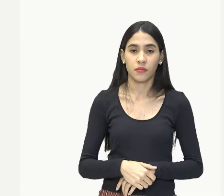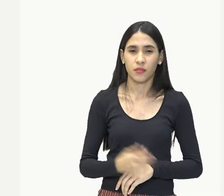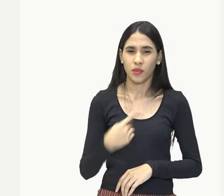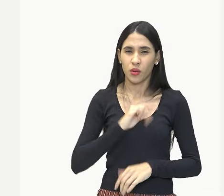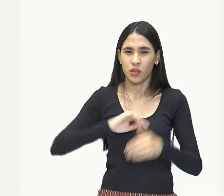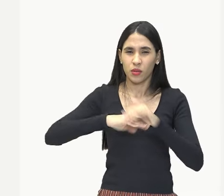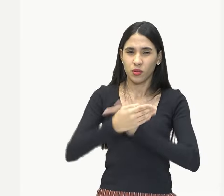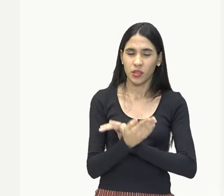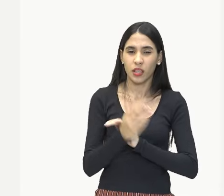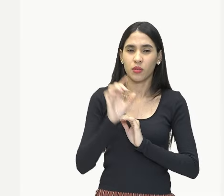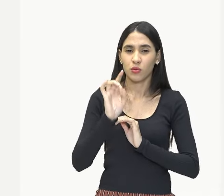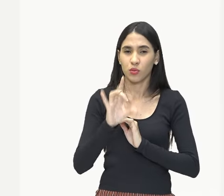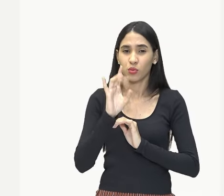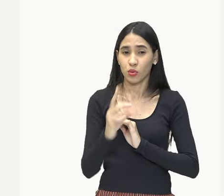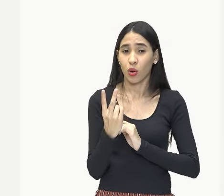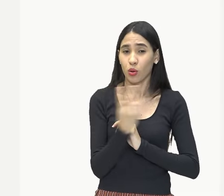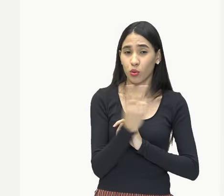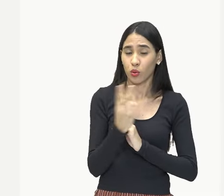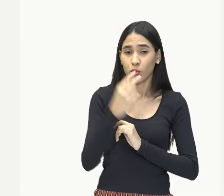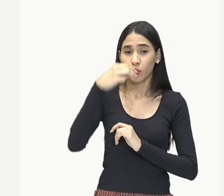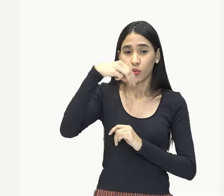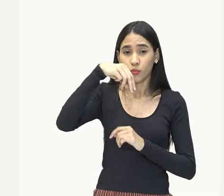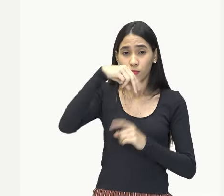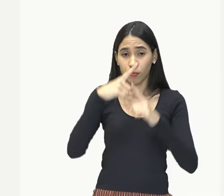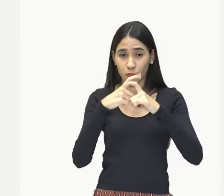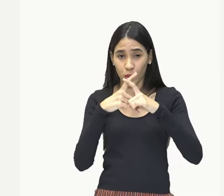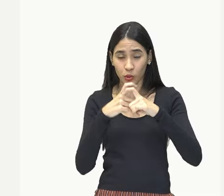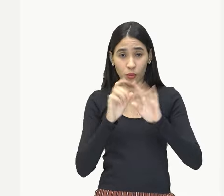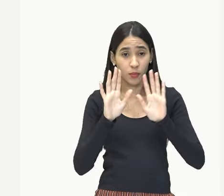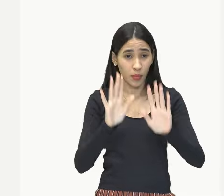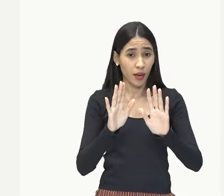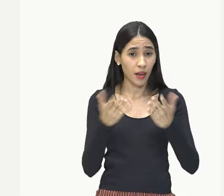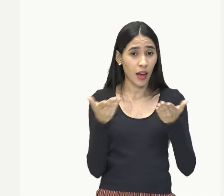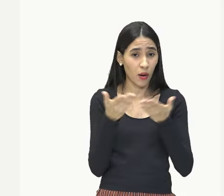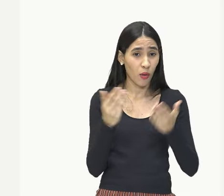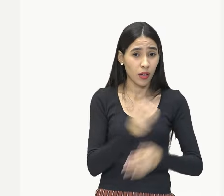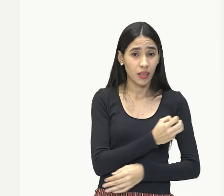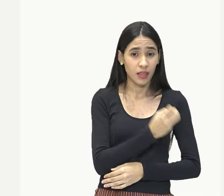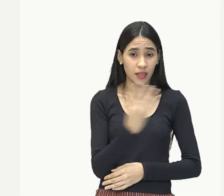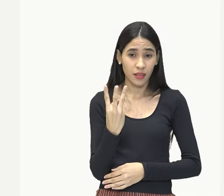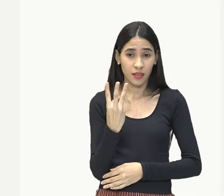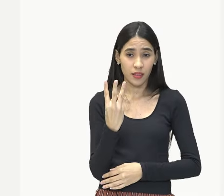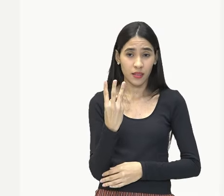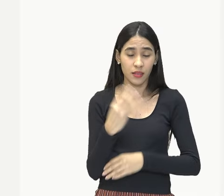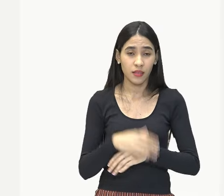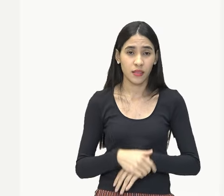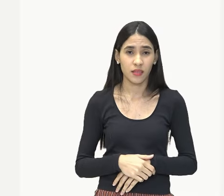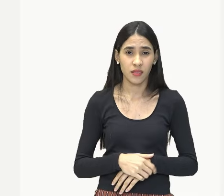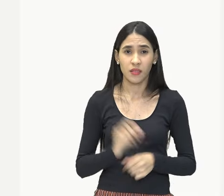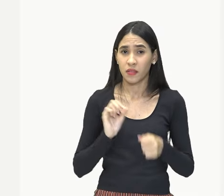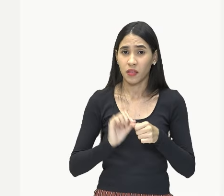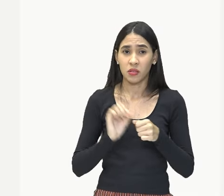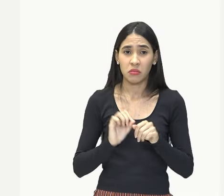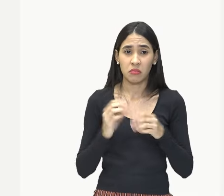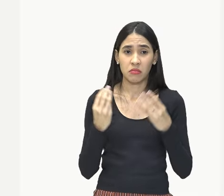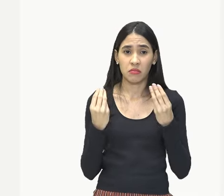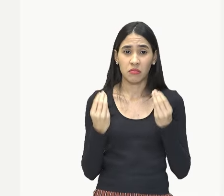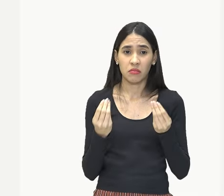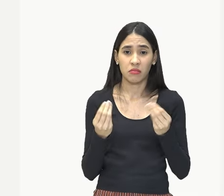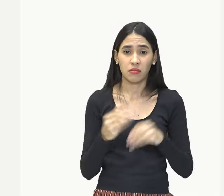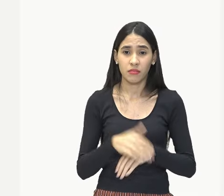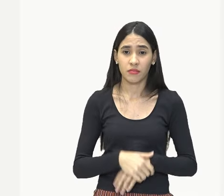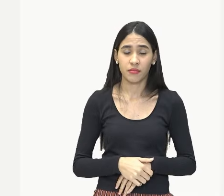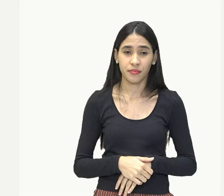somente multiplicação com dois monômios, mas agora aparecem aí três. O que é que nós vamos fazer então, professora?